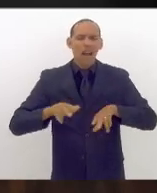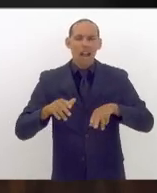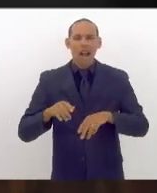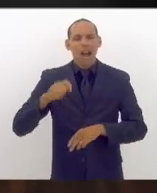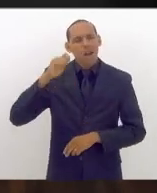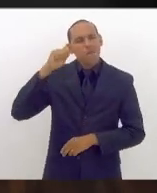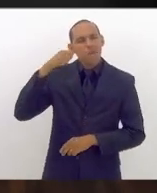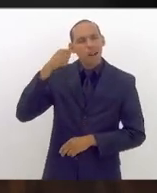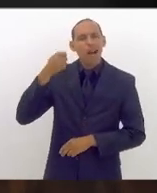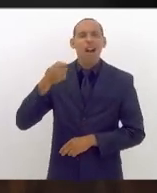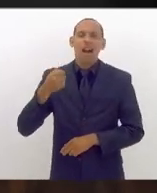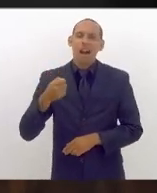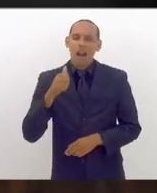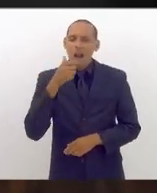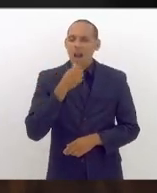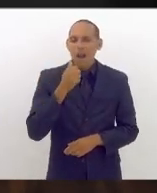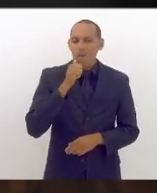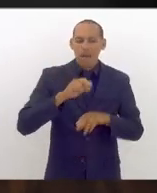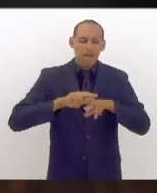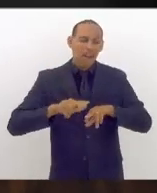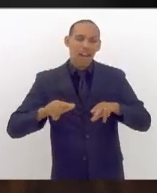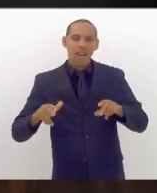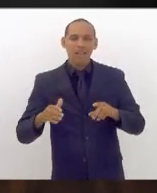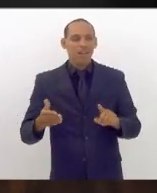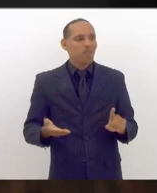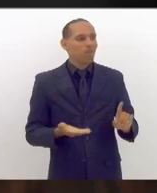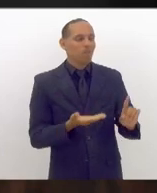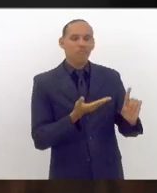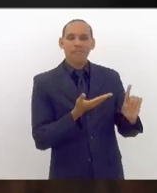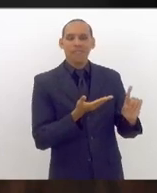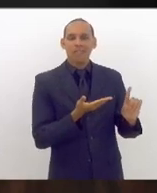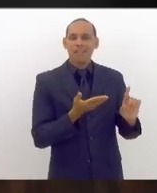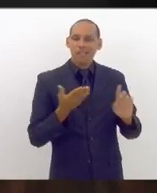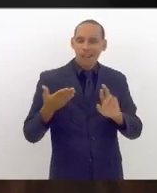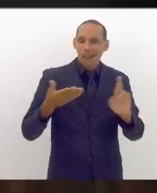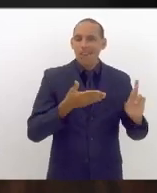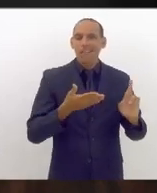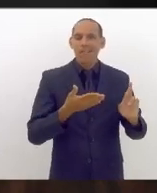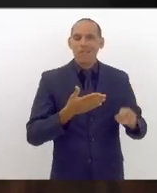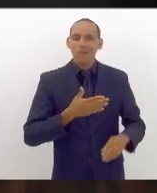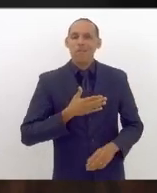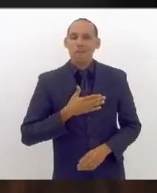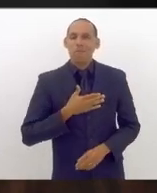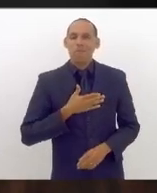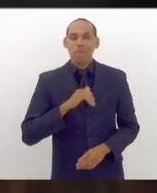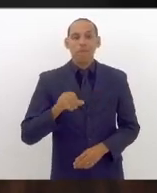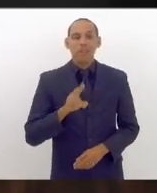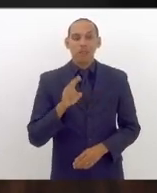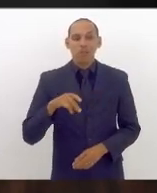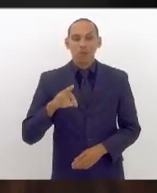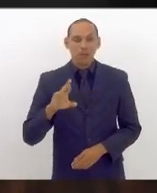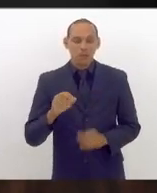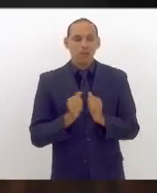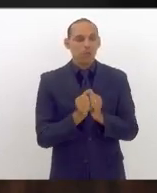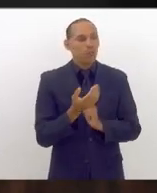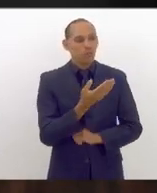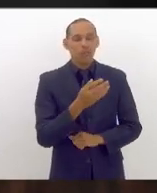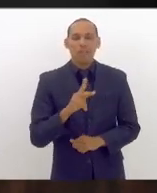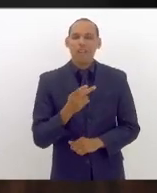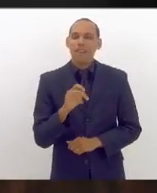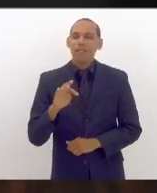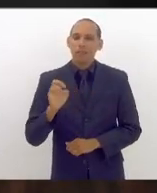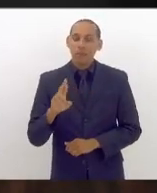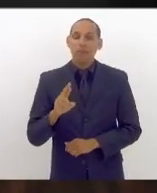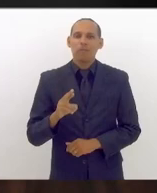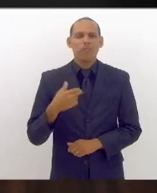atrizes e tem esse cara é uma referência para mim Júnior ao lado do Heitor eu tenho certeza